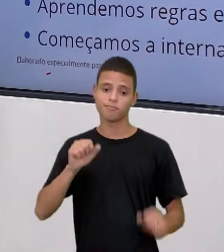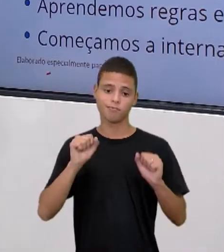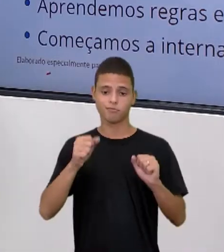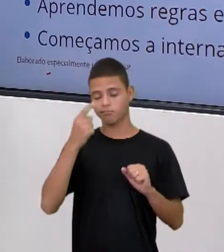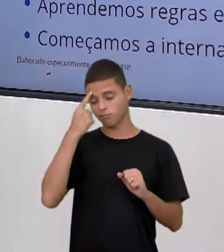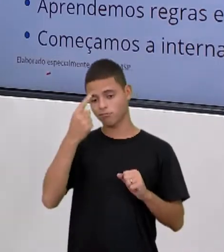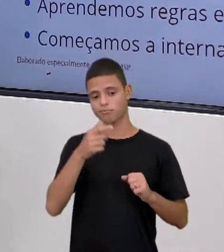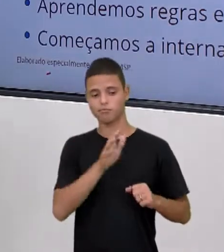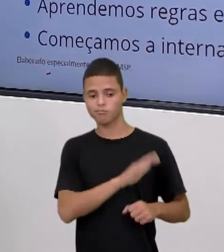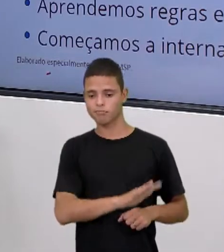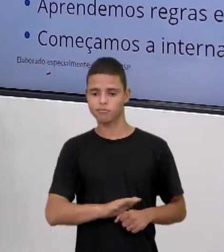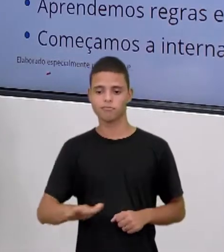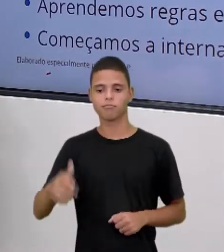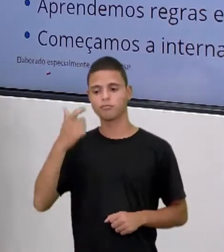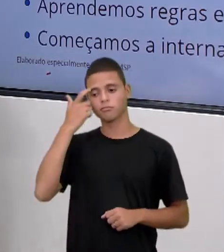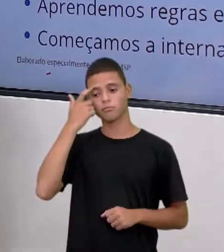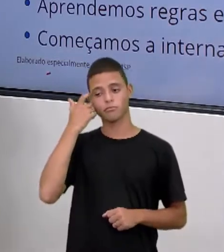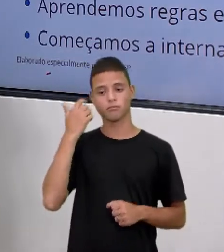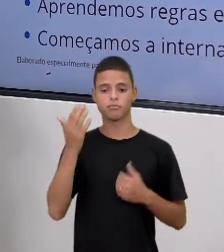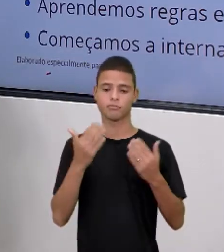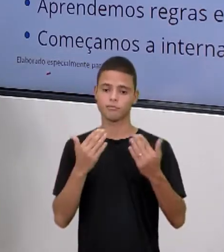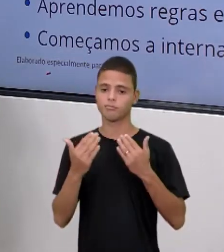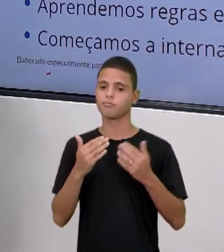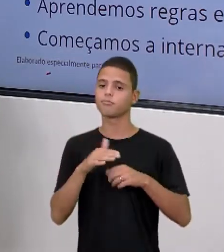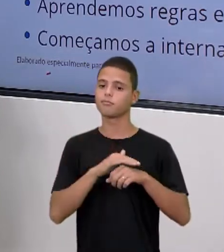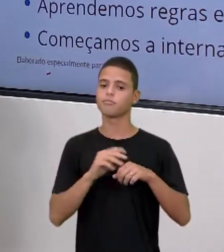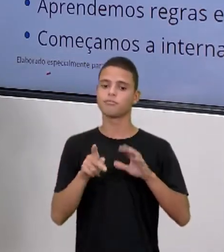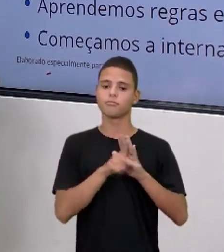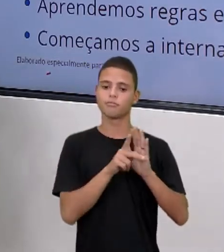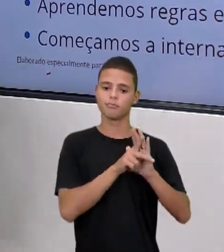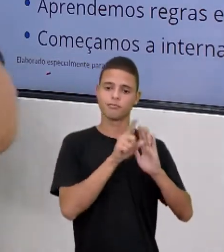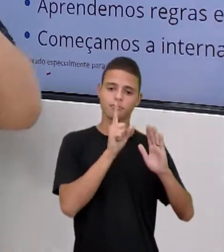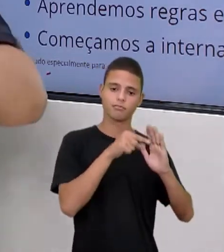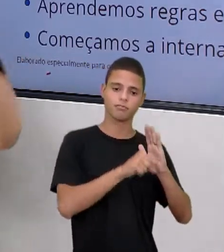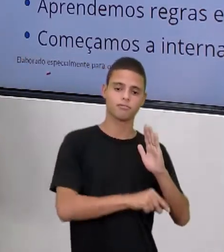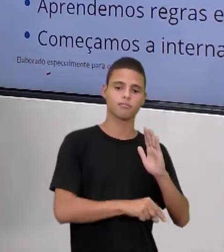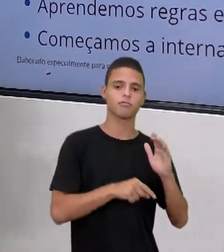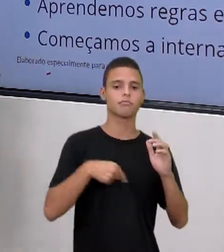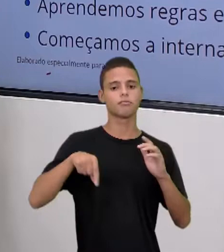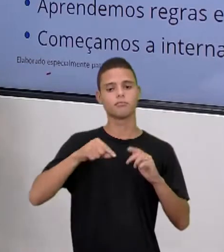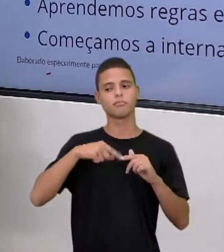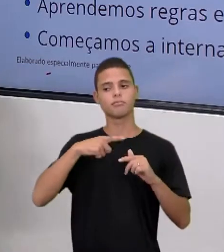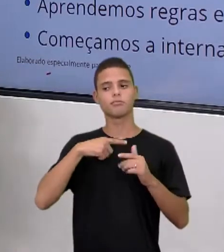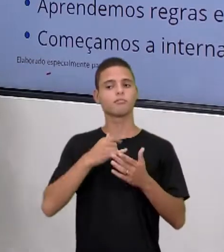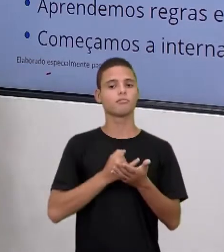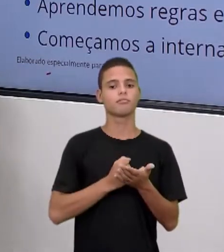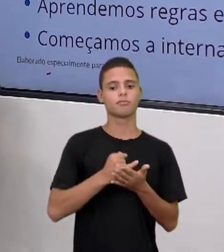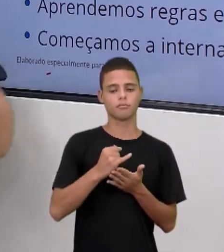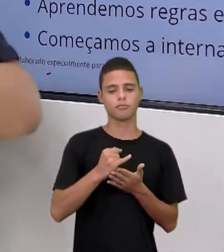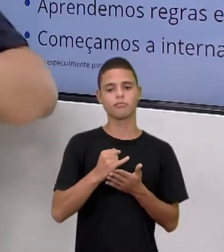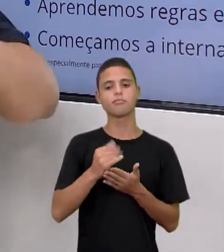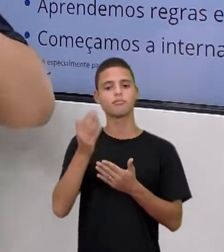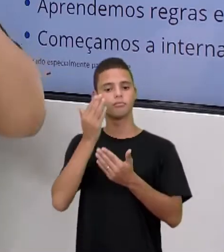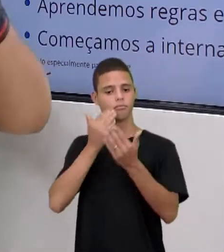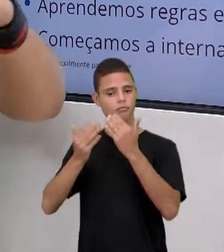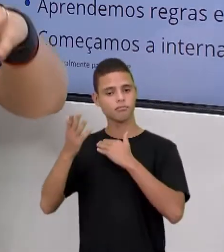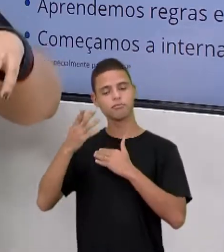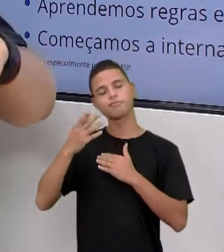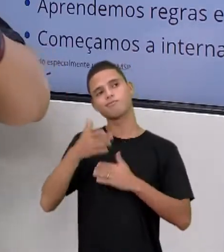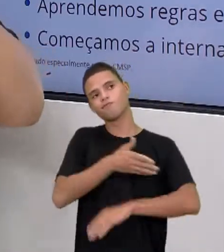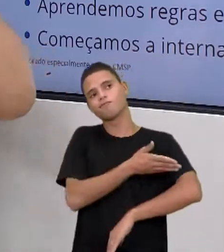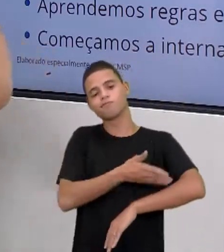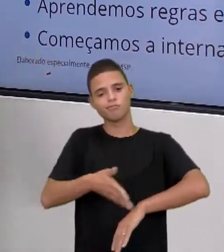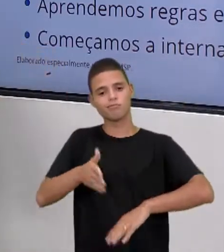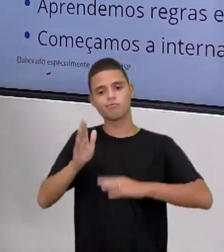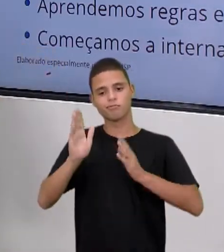né, falando um pouco do assunto principal do nosso aprofundamento, é também onde a gente tem as introduções alimentares e é onde normalmente a gente